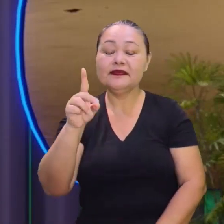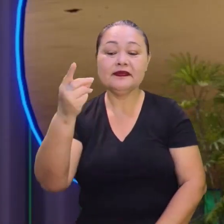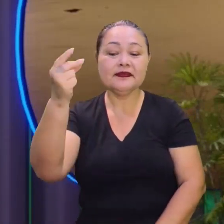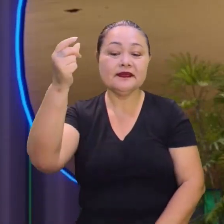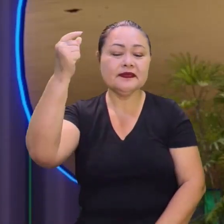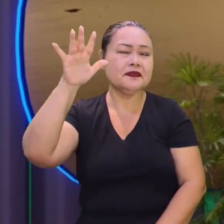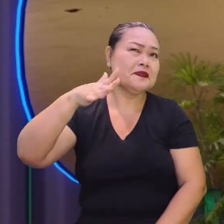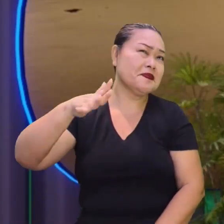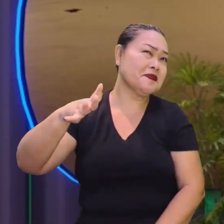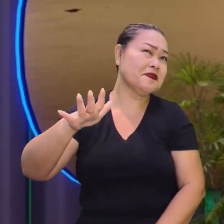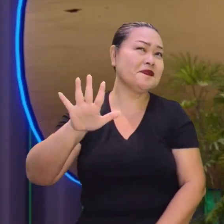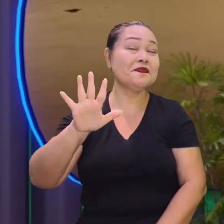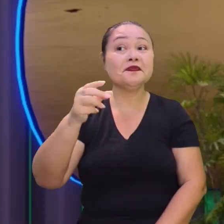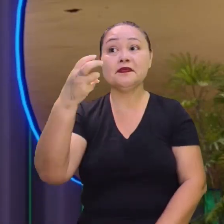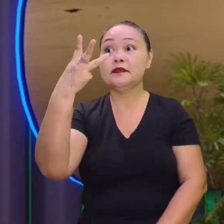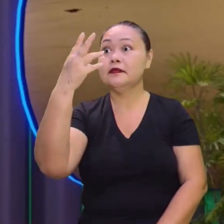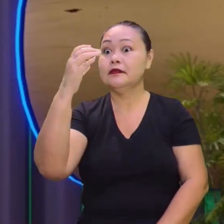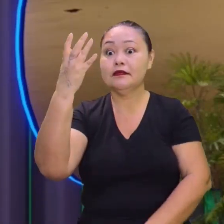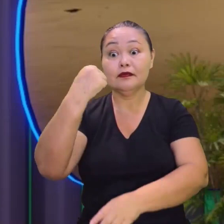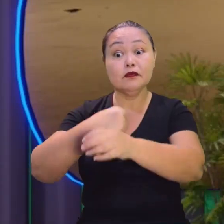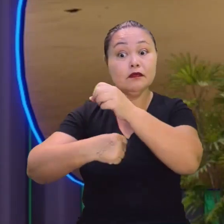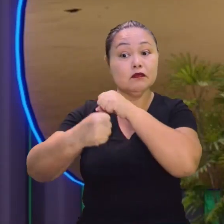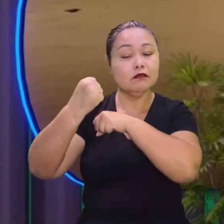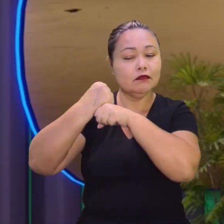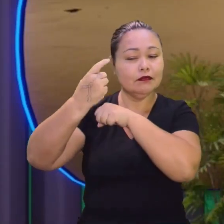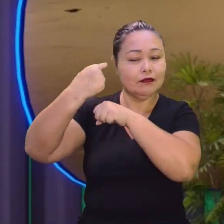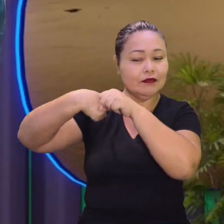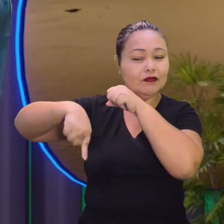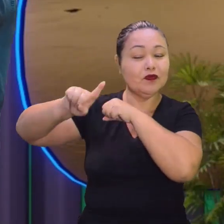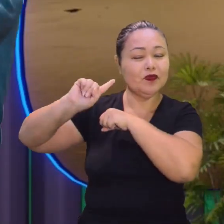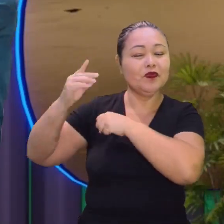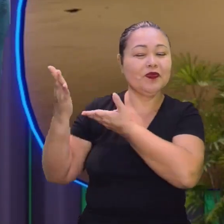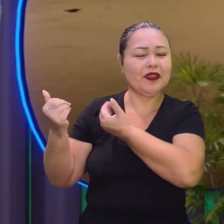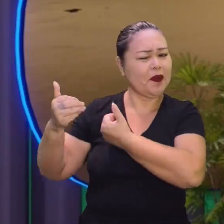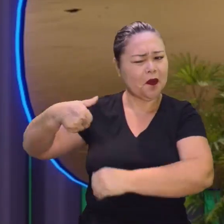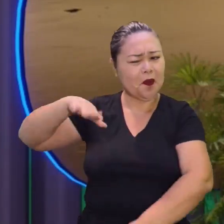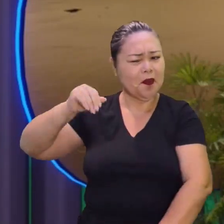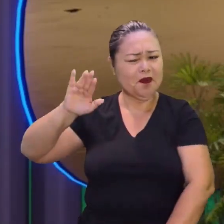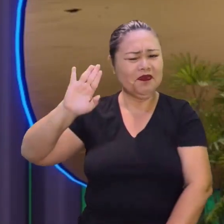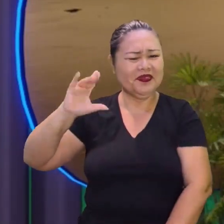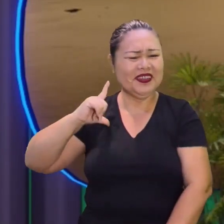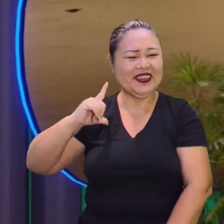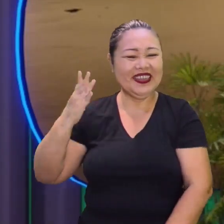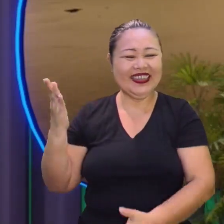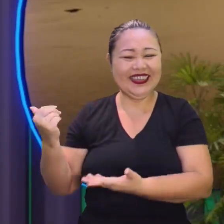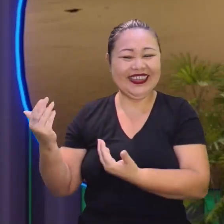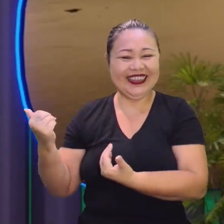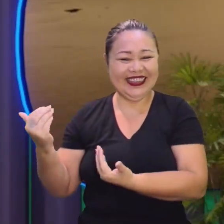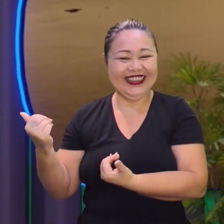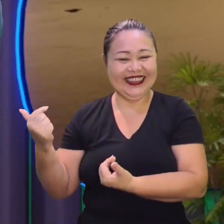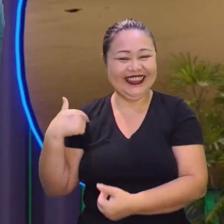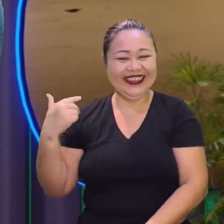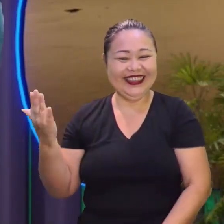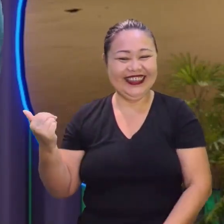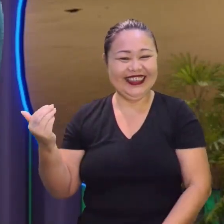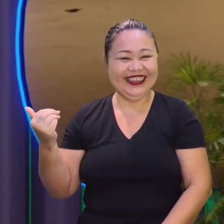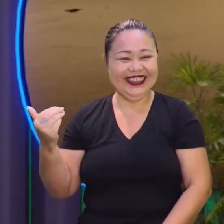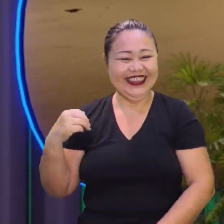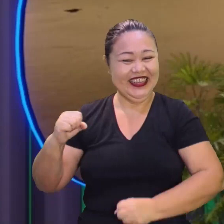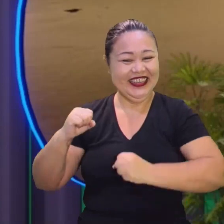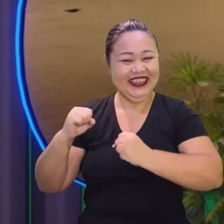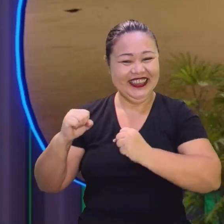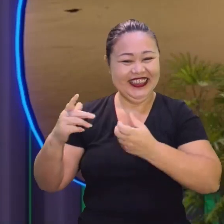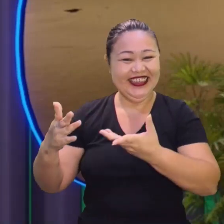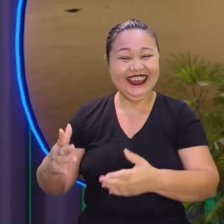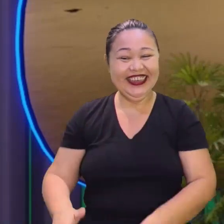Há mais ou menos 30 anos atrás, quando eu era jovem, mais de 30. Você é jovem ainda, meu amigo. Sou jovem. Jovem, cheio de